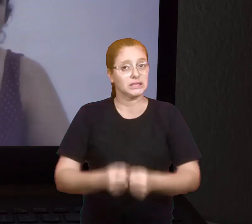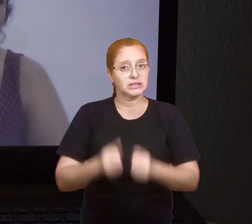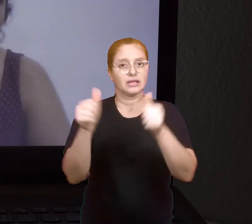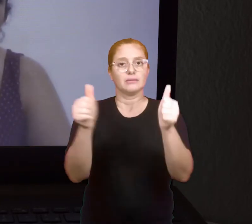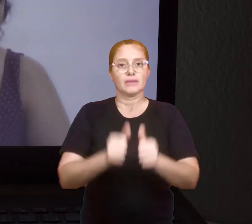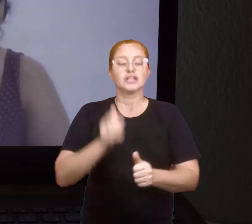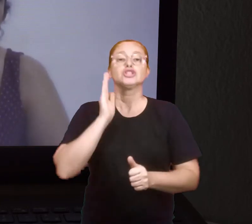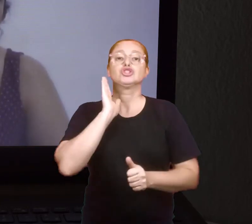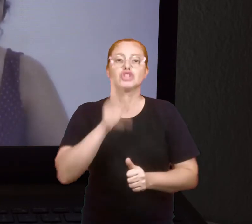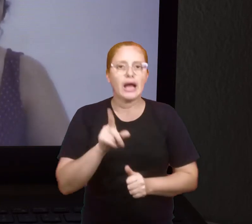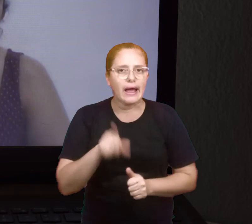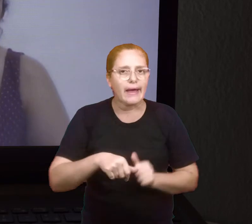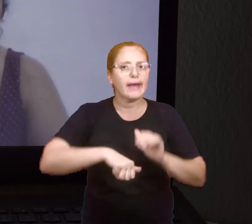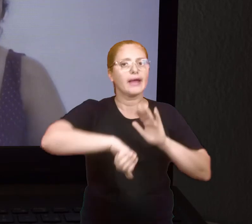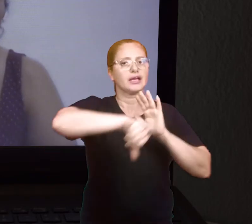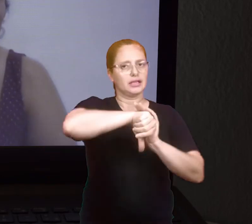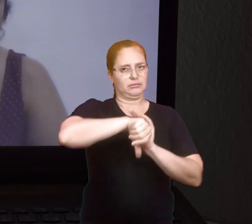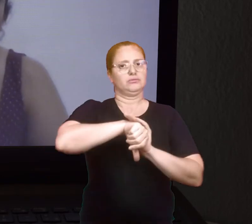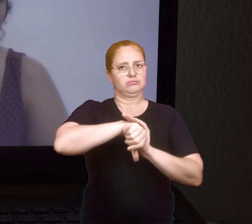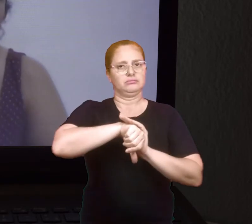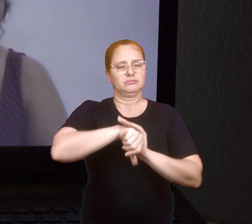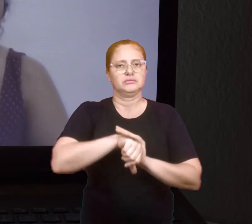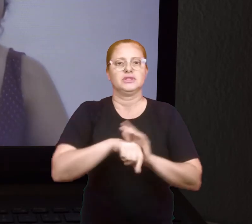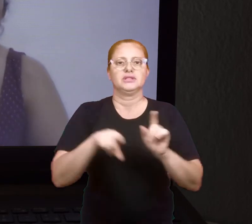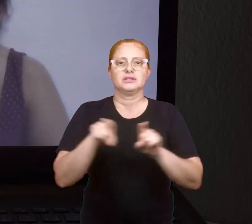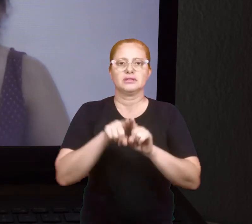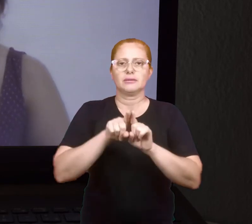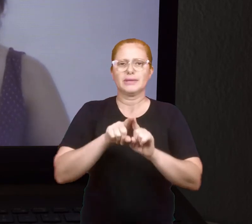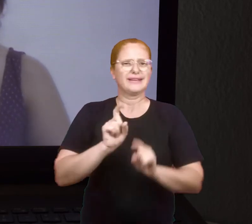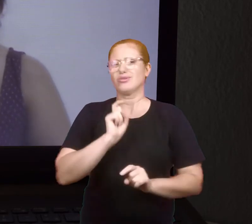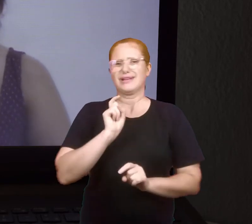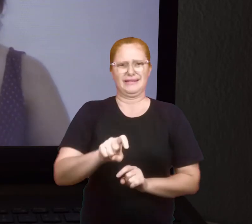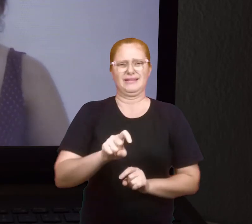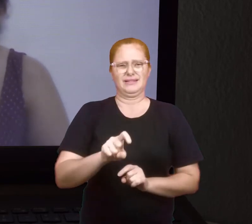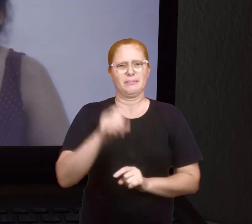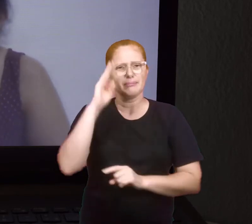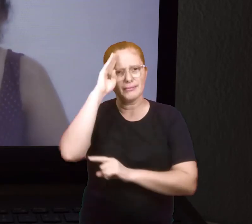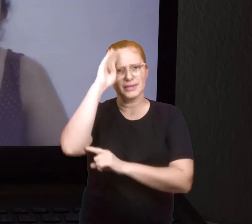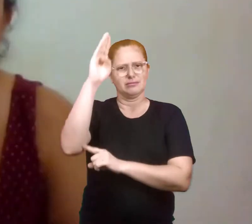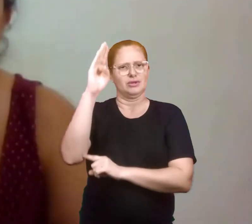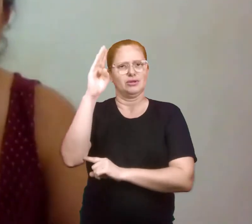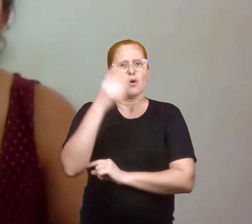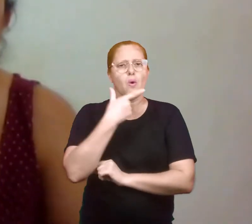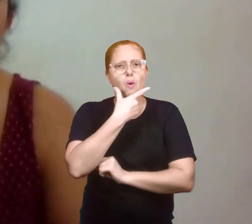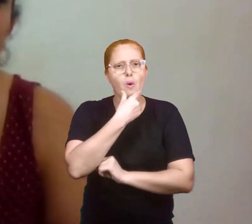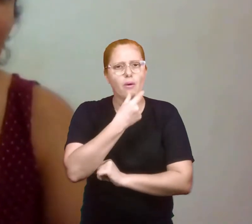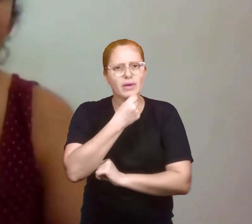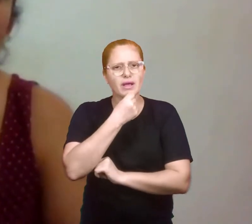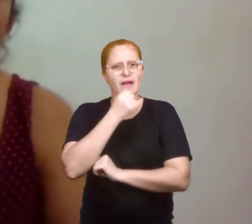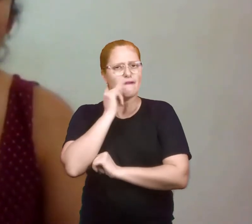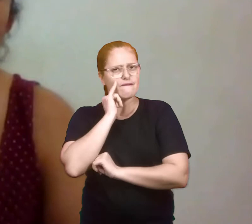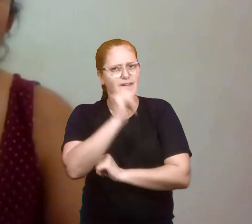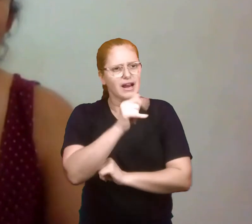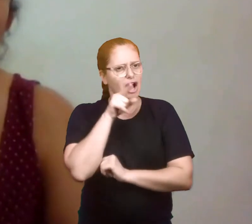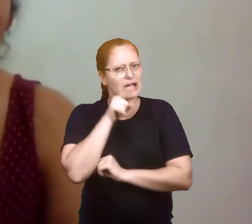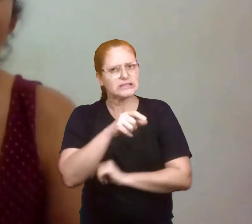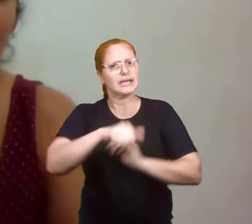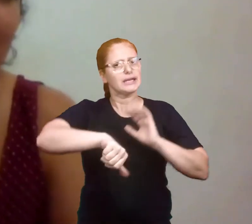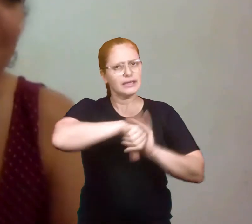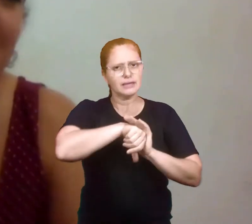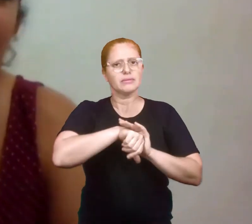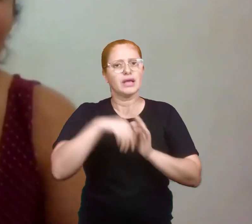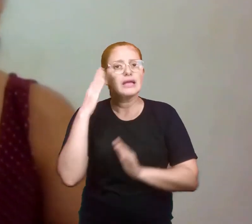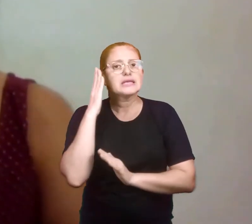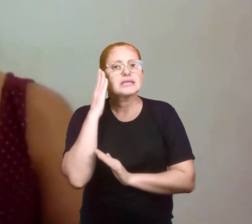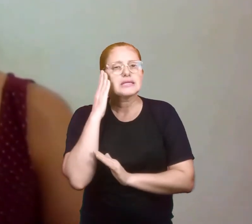ser considerado crime em muitas situações. E além de não abrir, principalmente homens, digam que é crime,